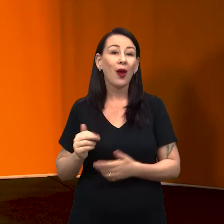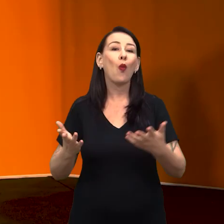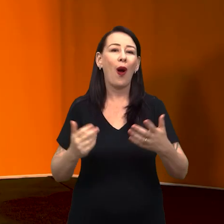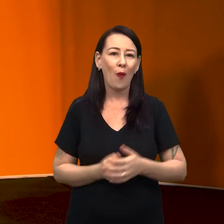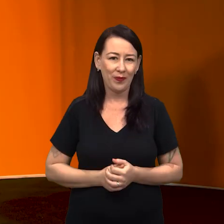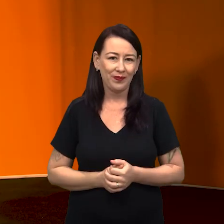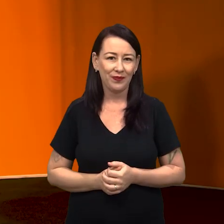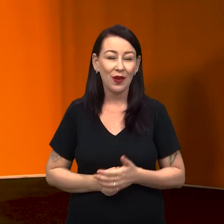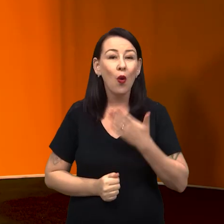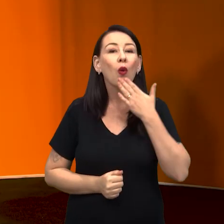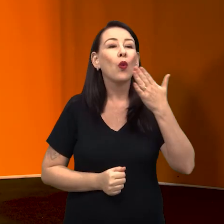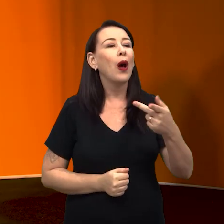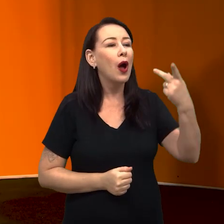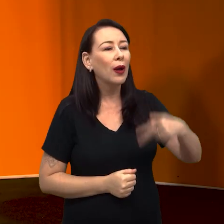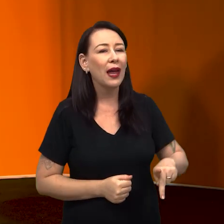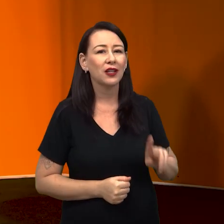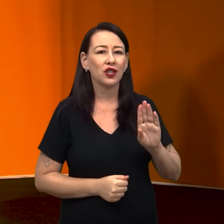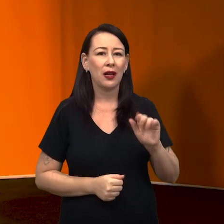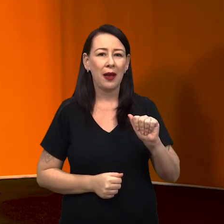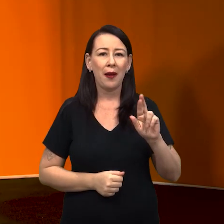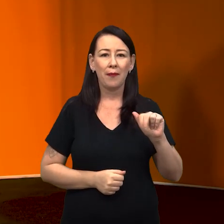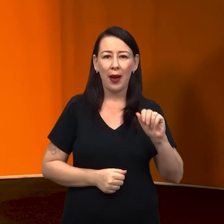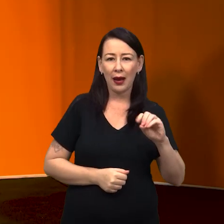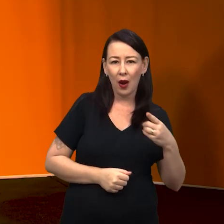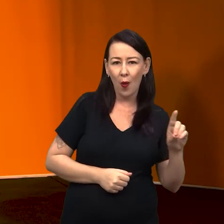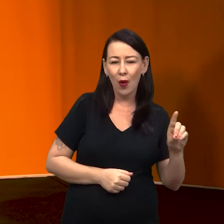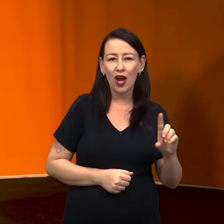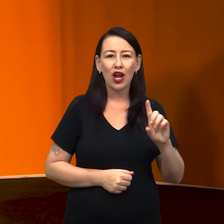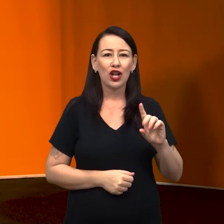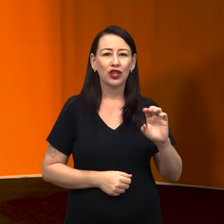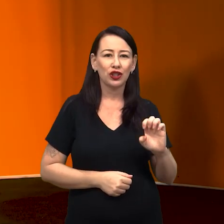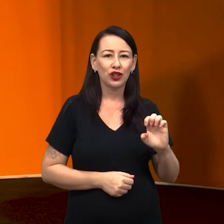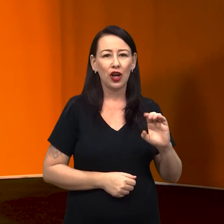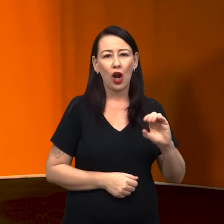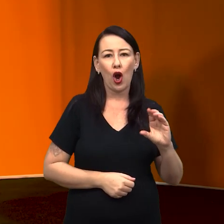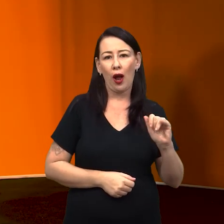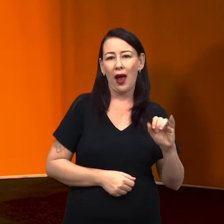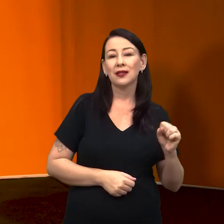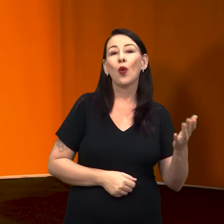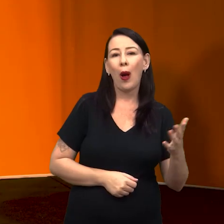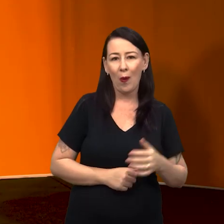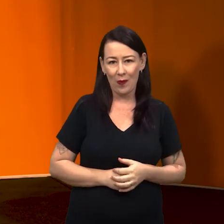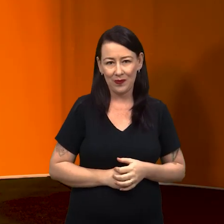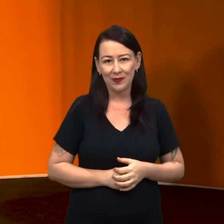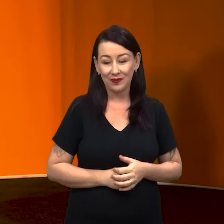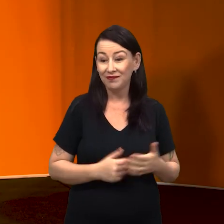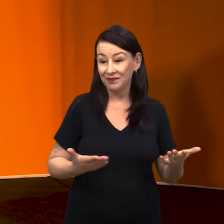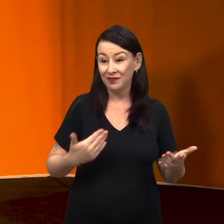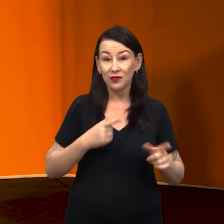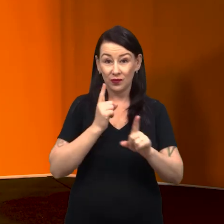Barão de Cocais? Eu contei para vocês, eu descobri a música da infância de Dom